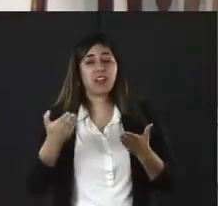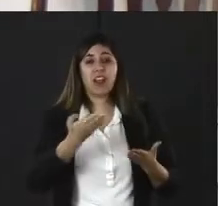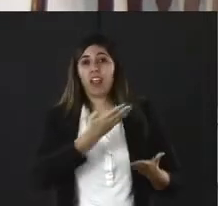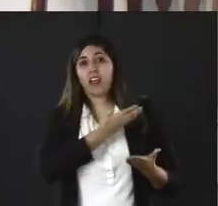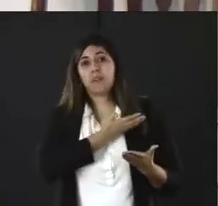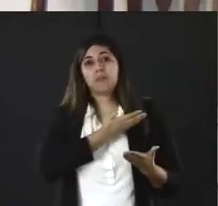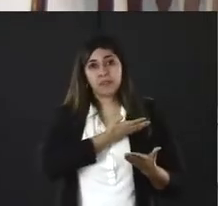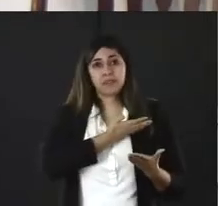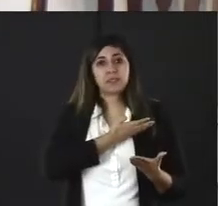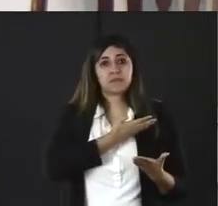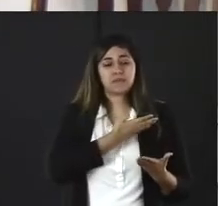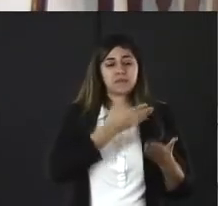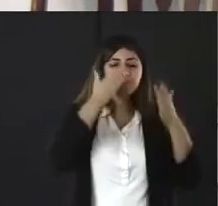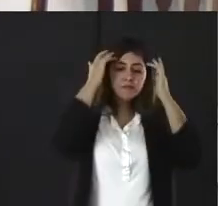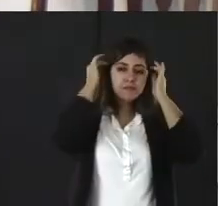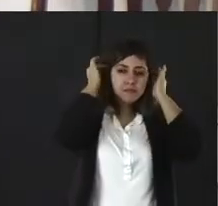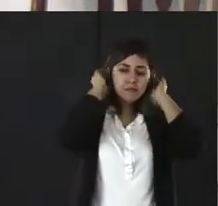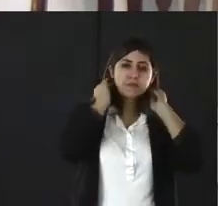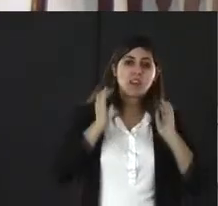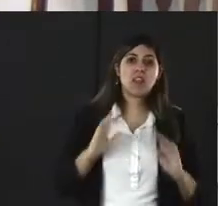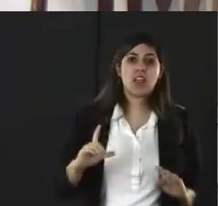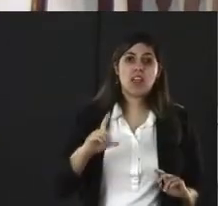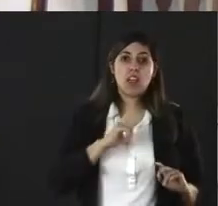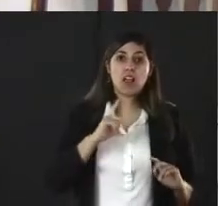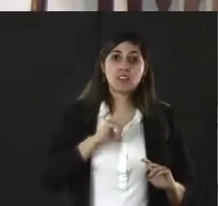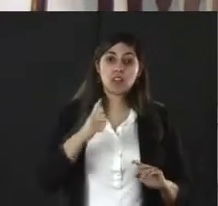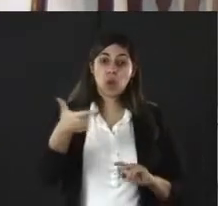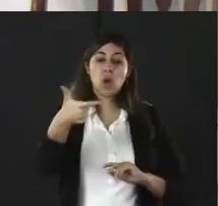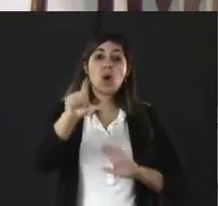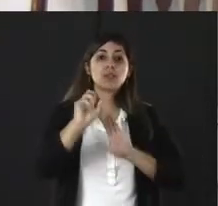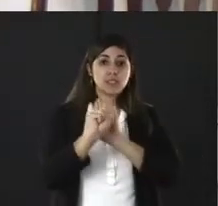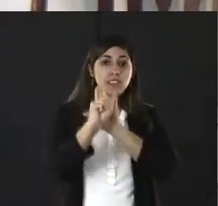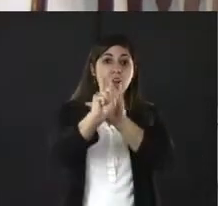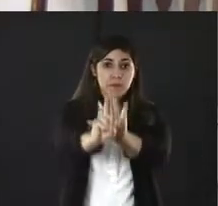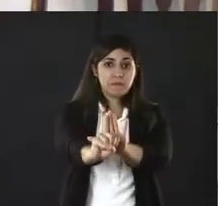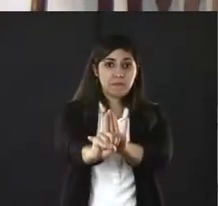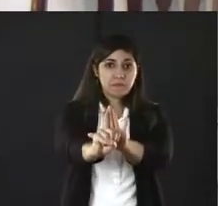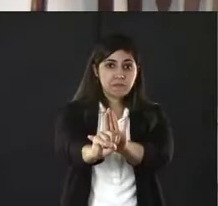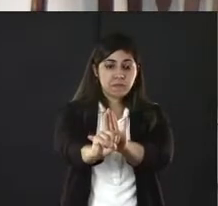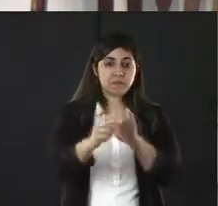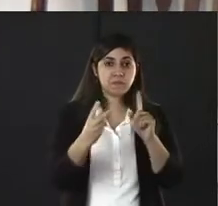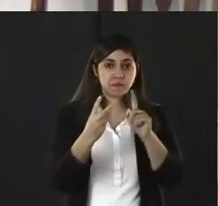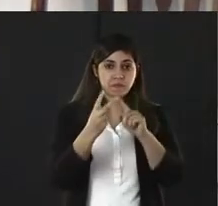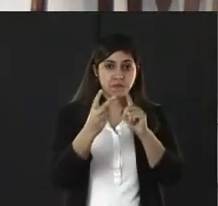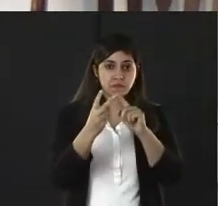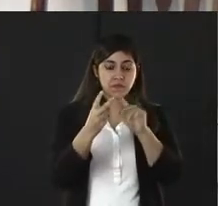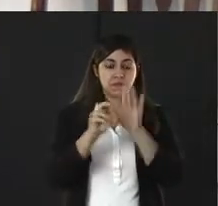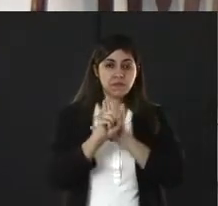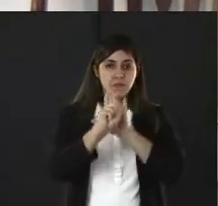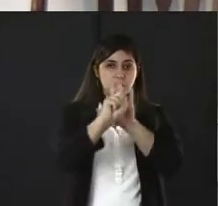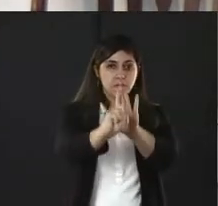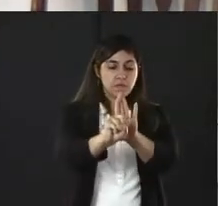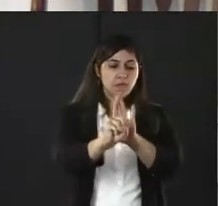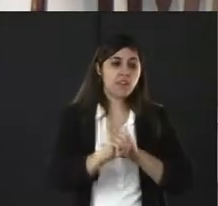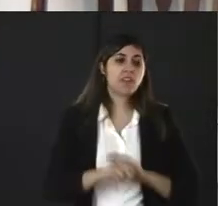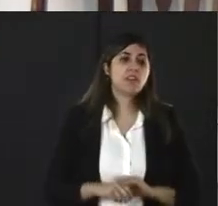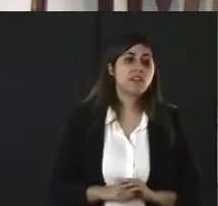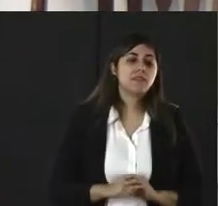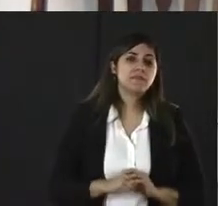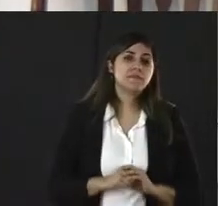nós temos um outro sinal também que explodiu de maneira muito forte nessa semana